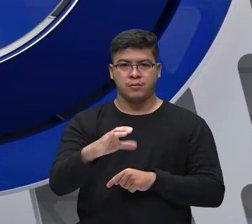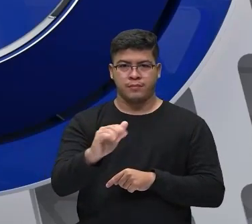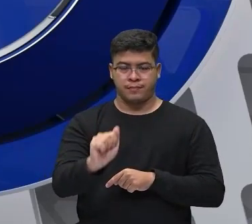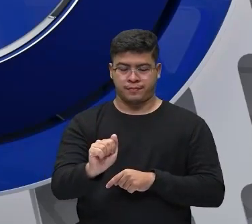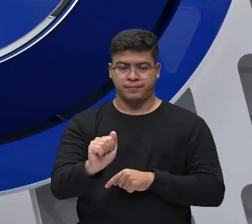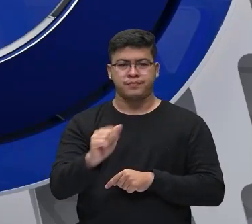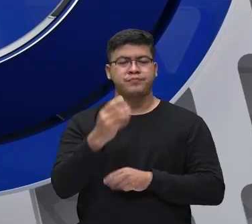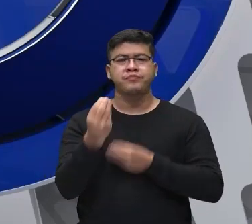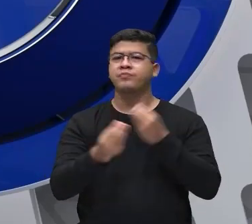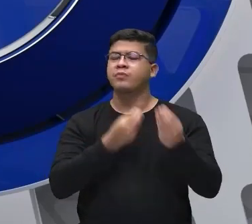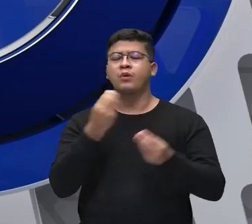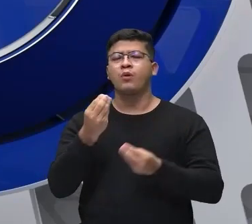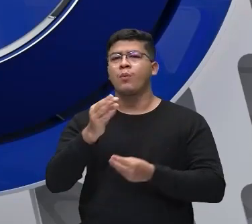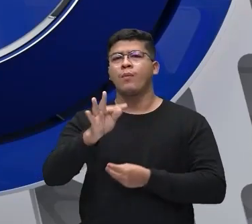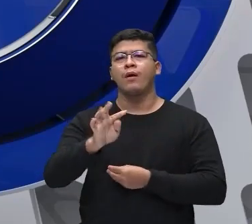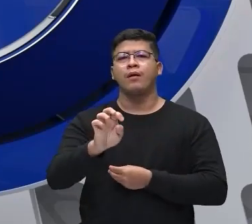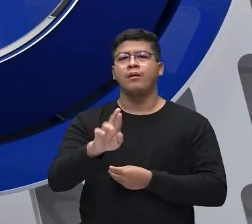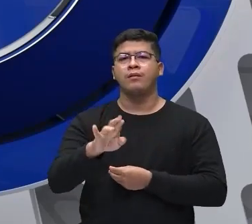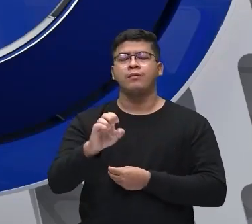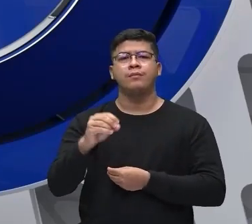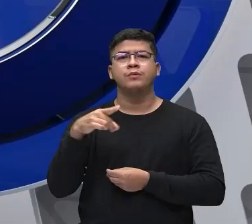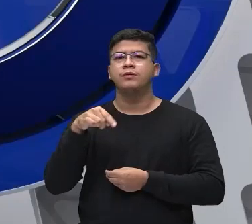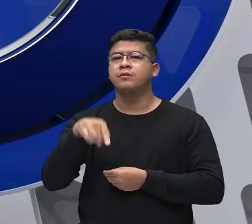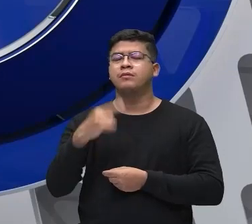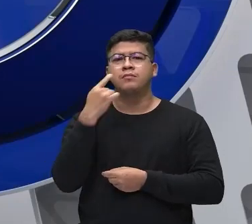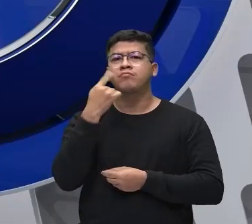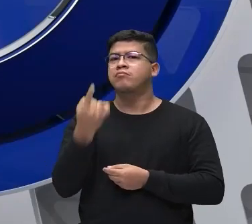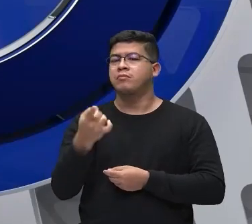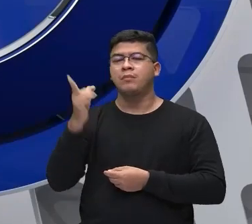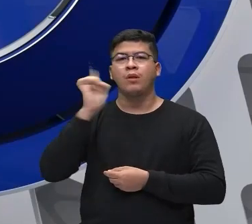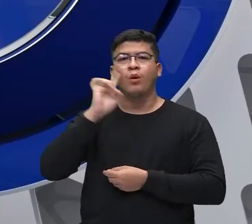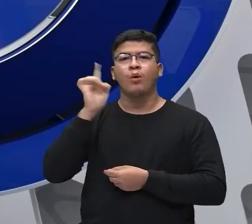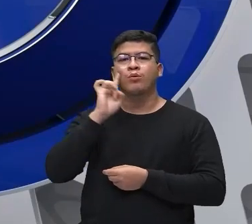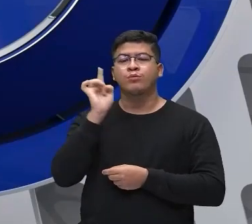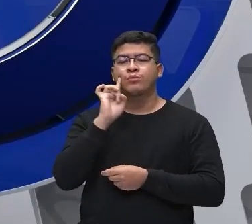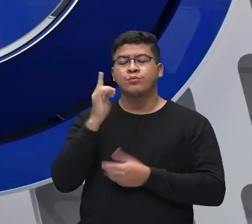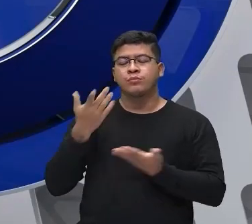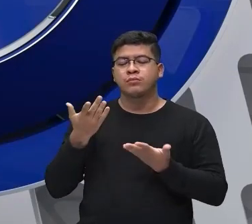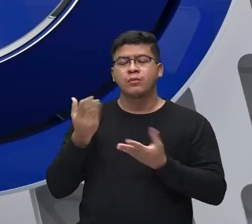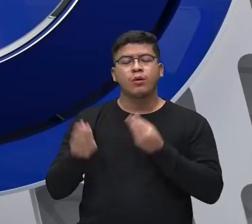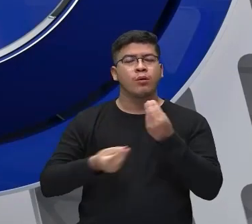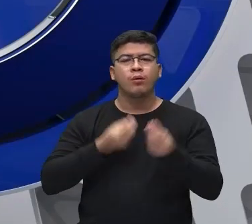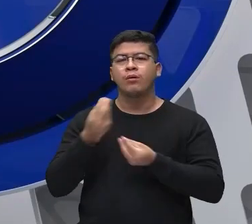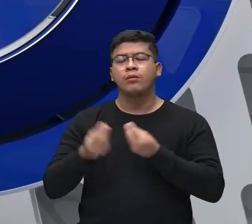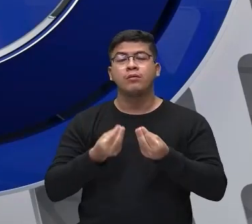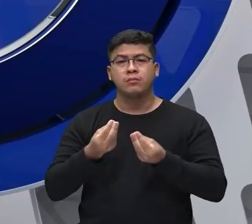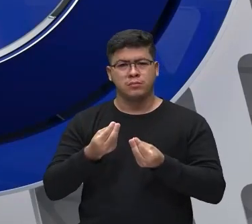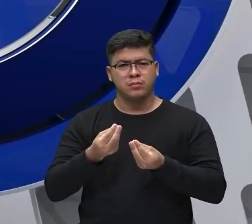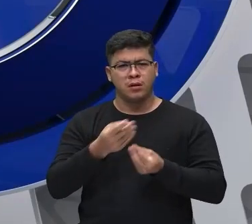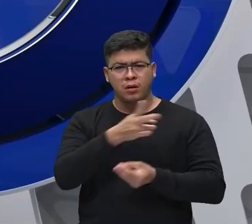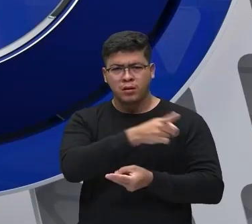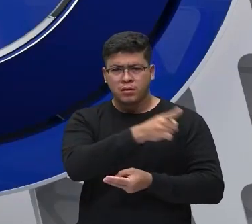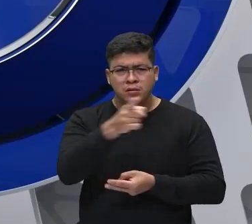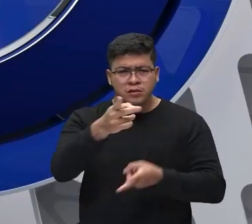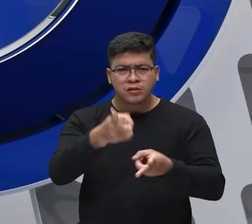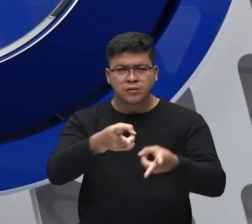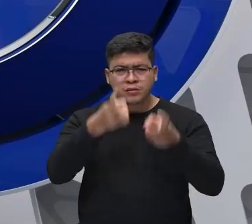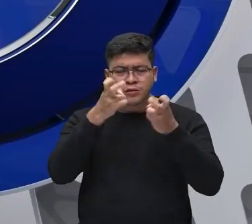essa termodinâmica se aplica no nosso dia a dia. Será que você já